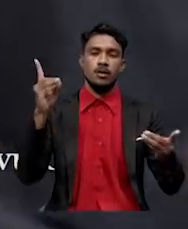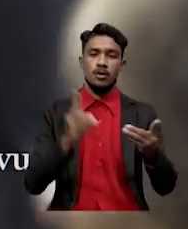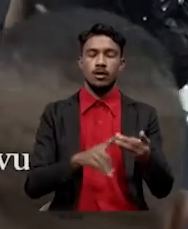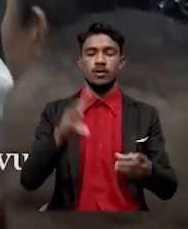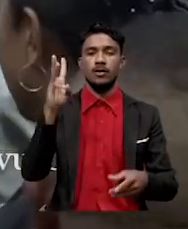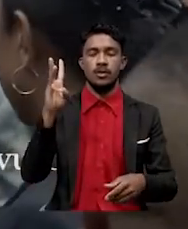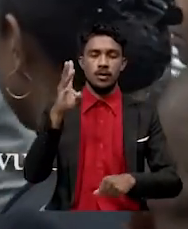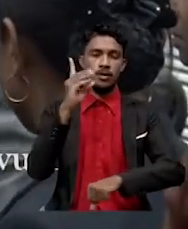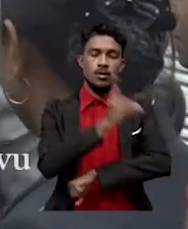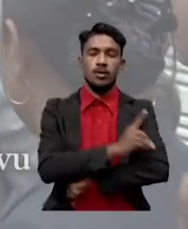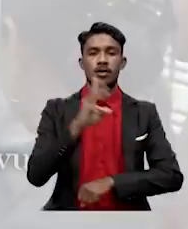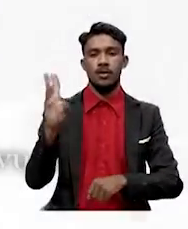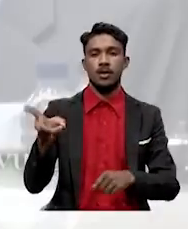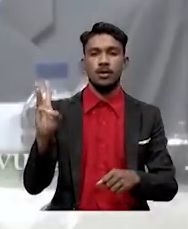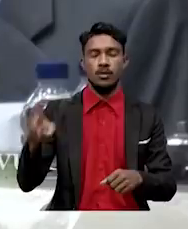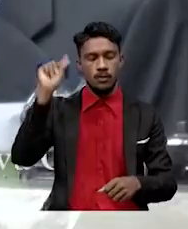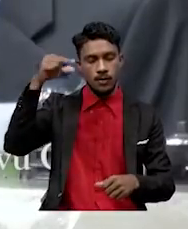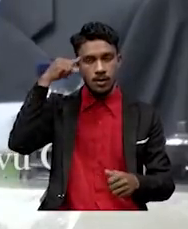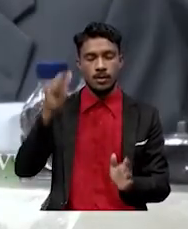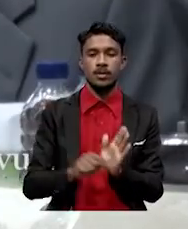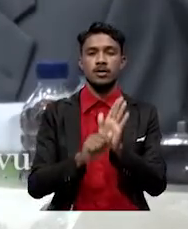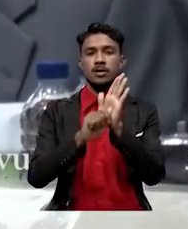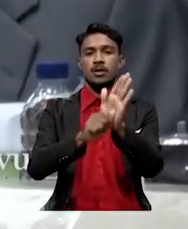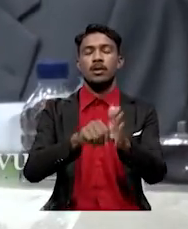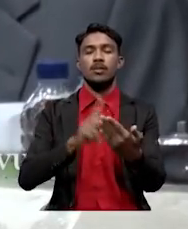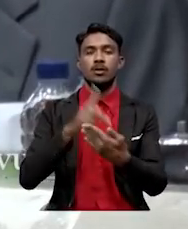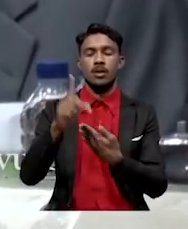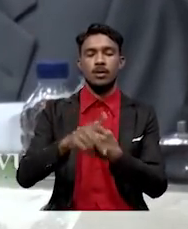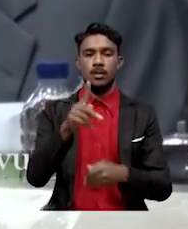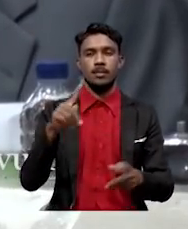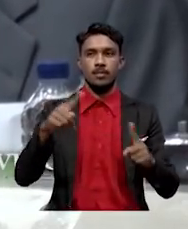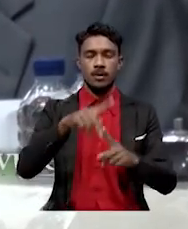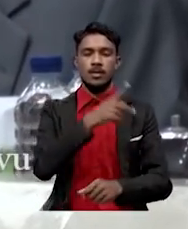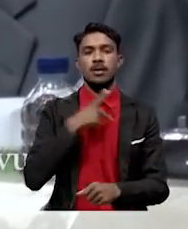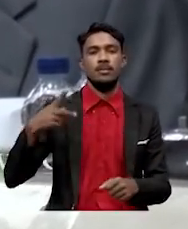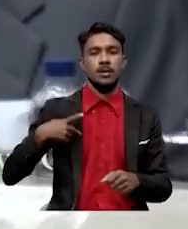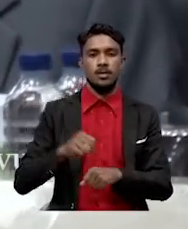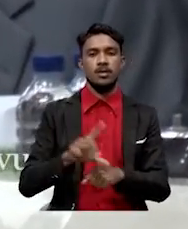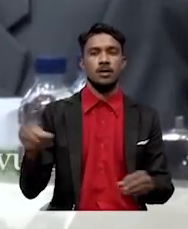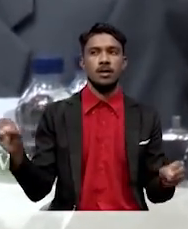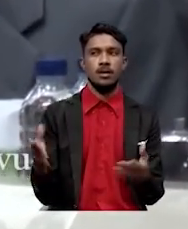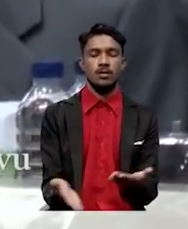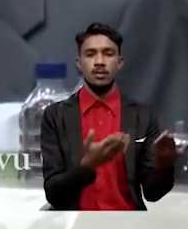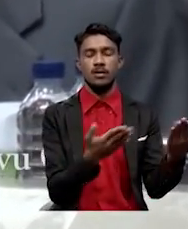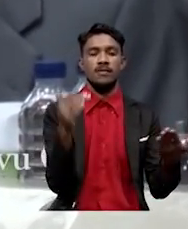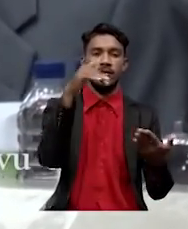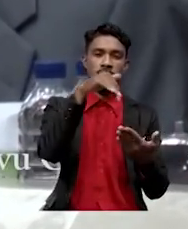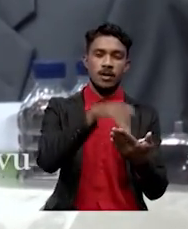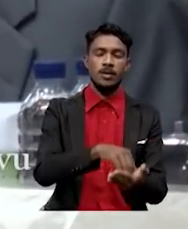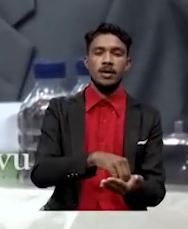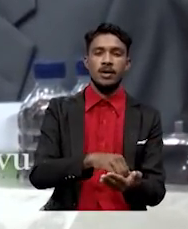governo apresenta fali programa ba parlamento nasional mabi la consegue lorifila programa ne ba